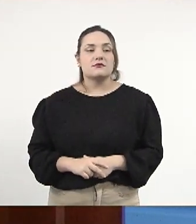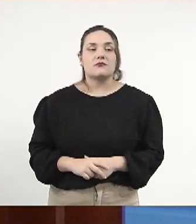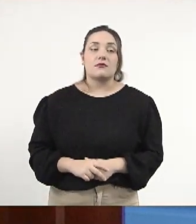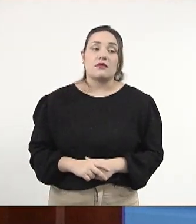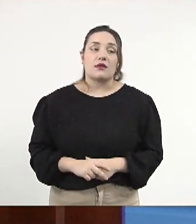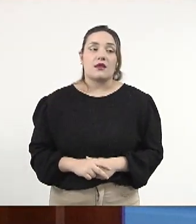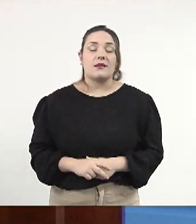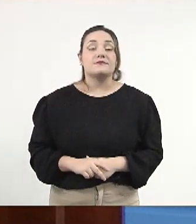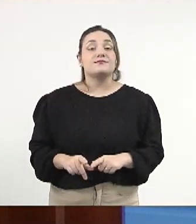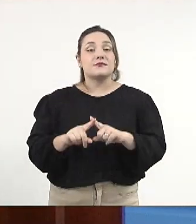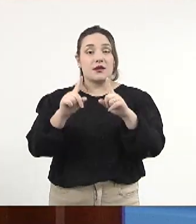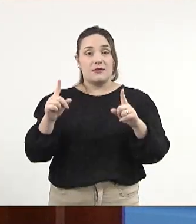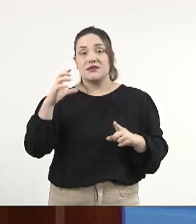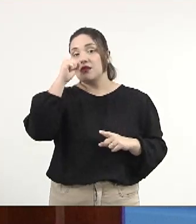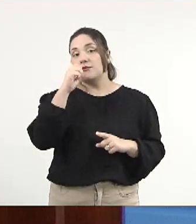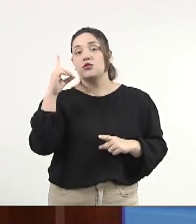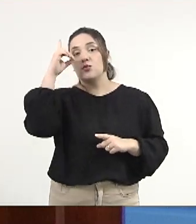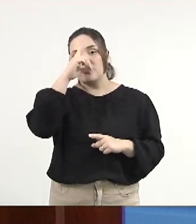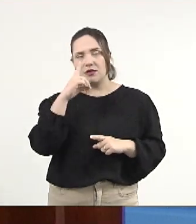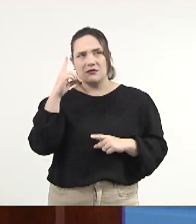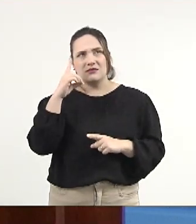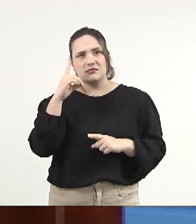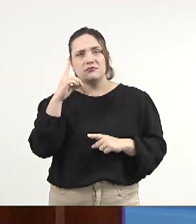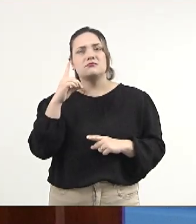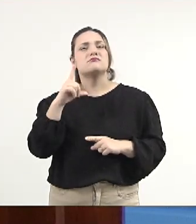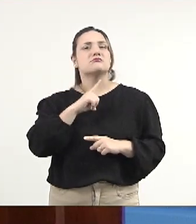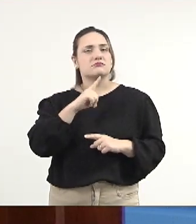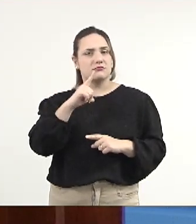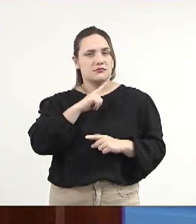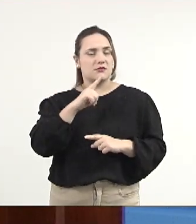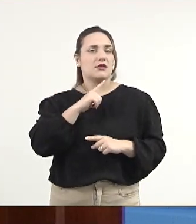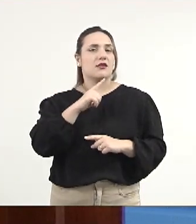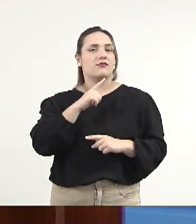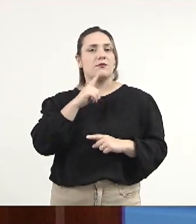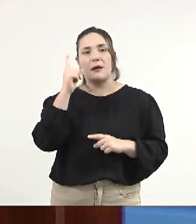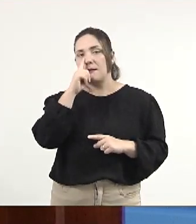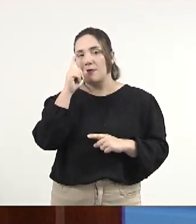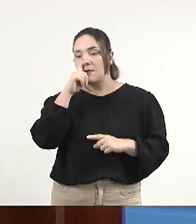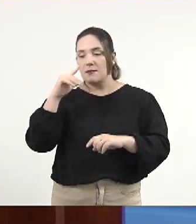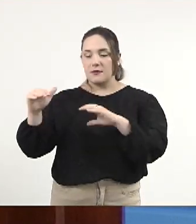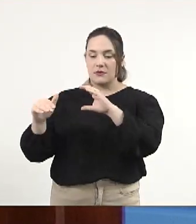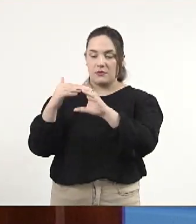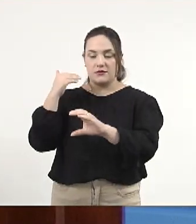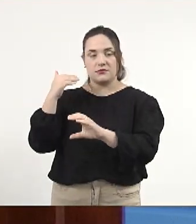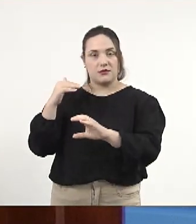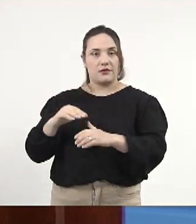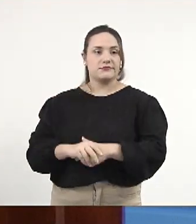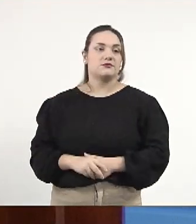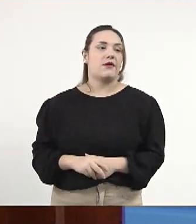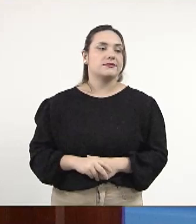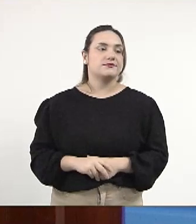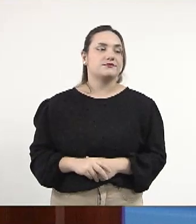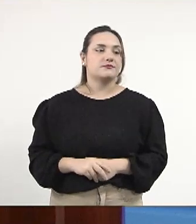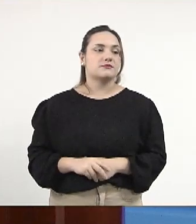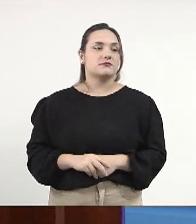E neste final de semana eu recebi uma mensagem de uma mãe